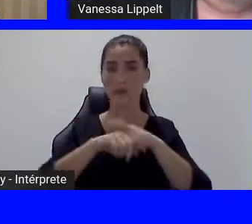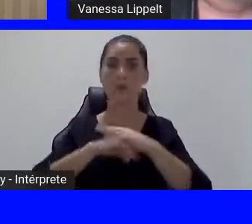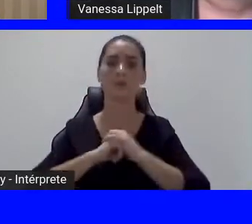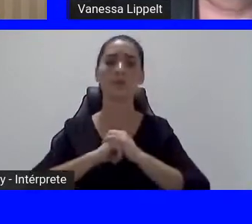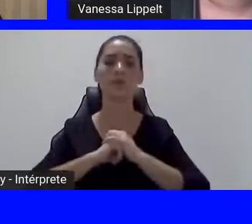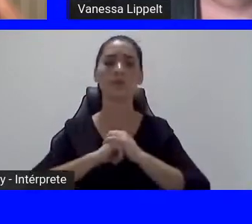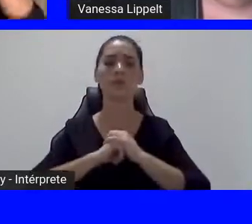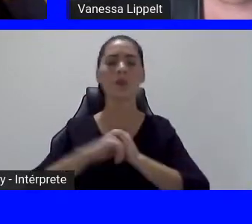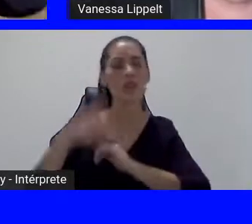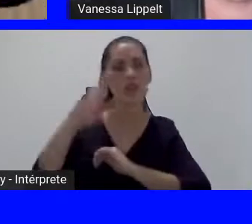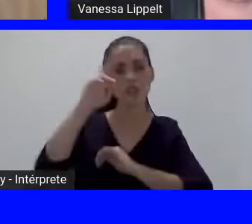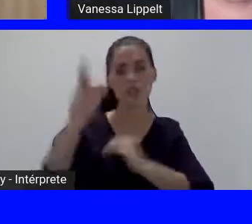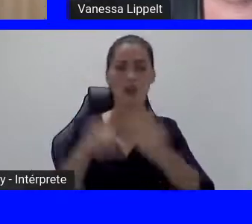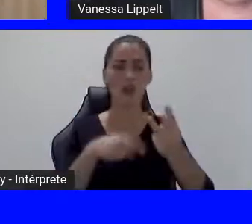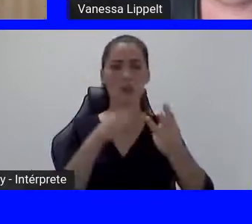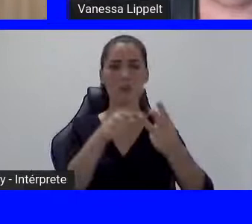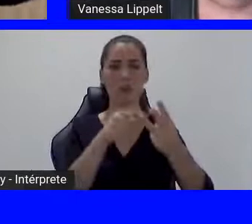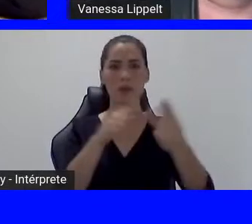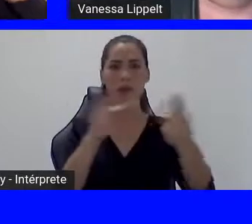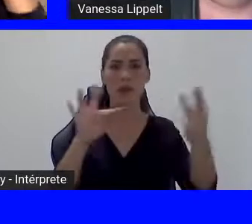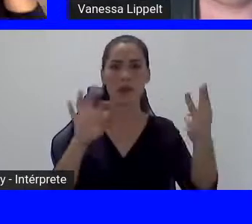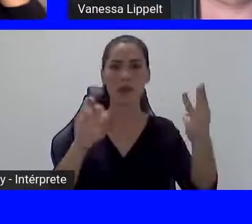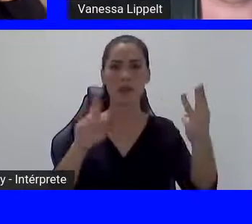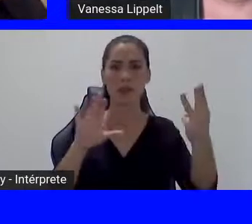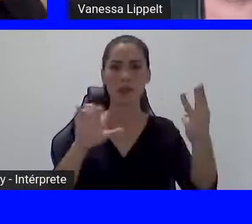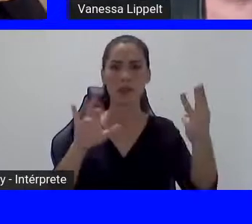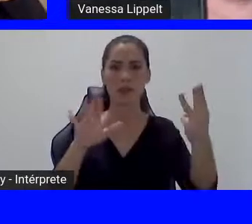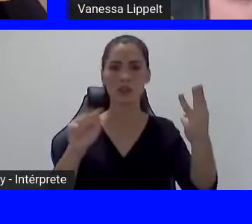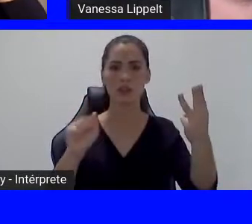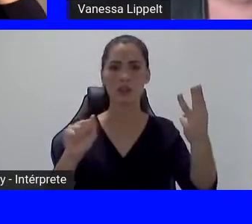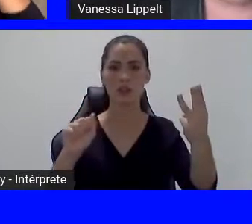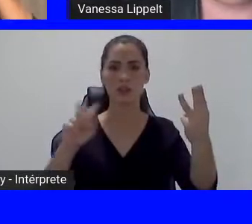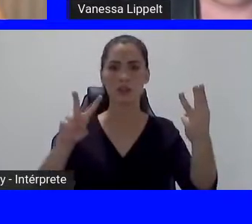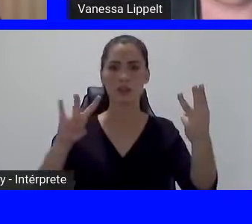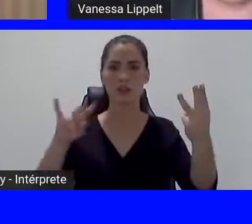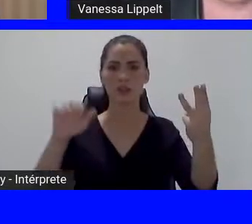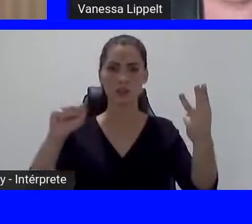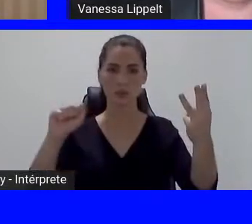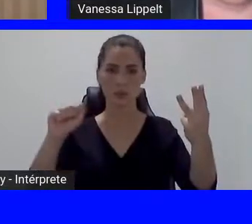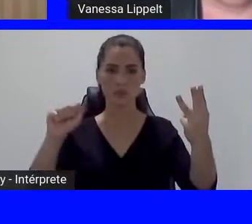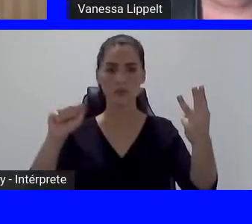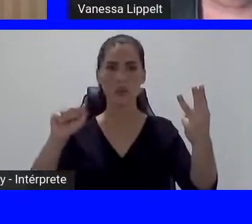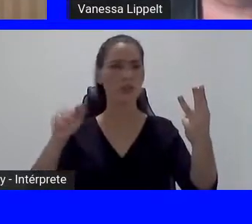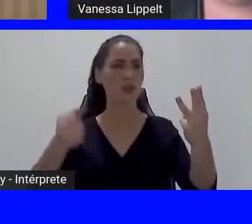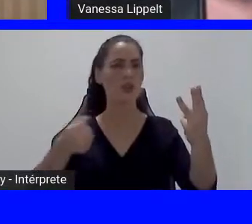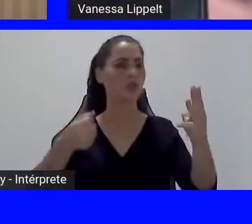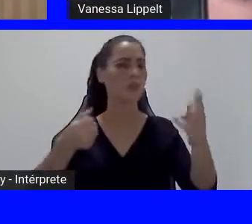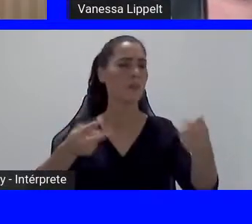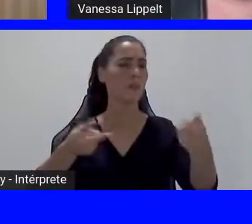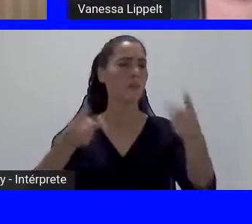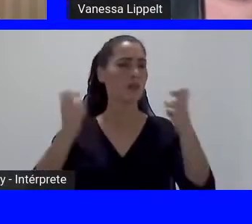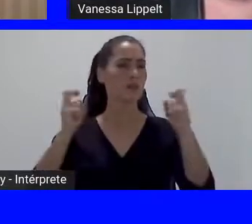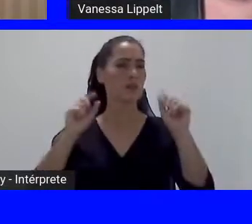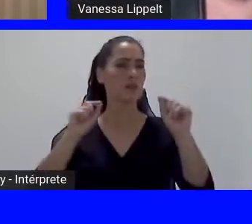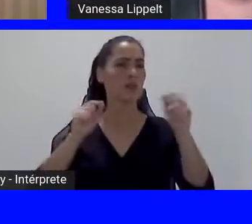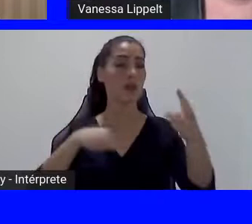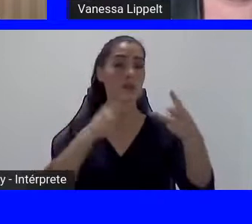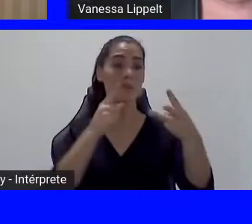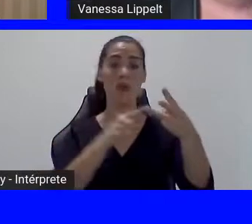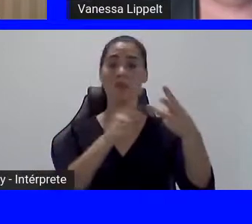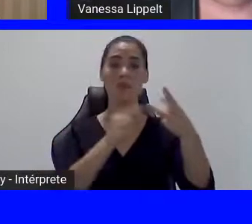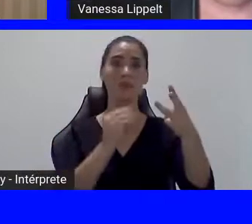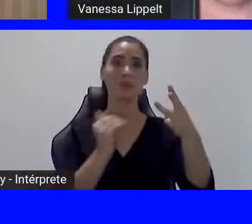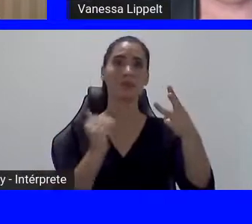Terceira Via, né? E nós vemos aí os resultados da pesquisa que esse grupo, a Terceira Via, não decolou. A senhora acredita que em